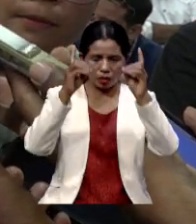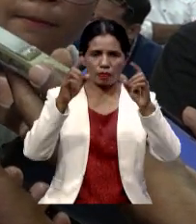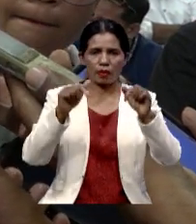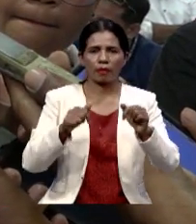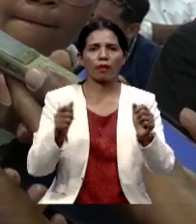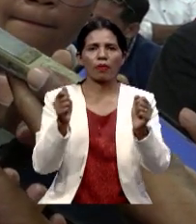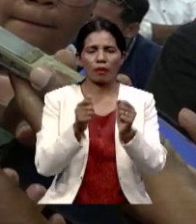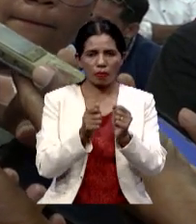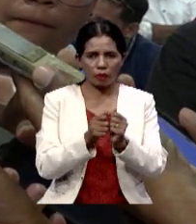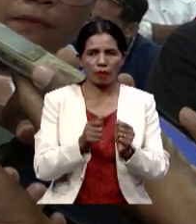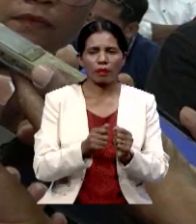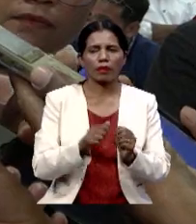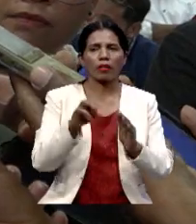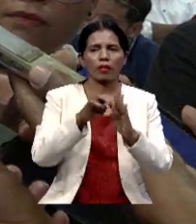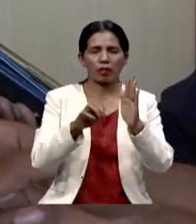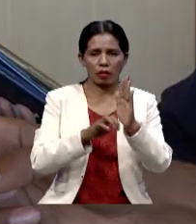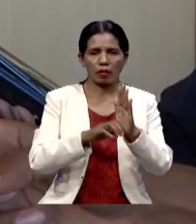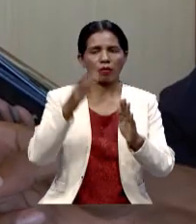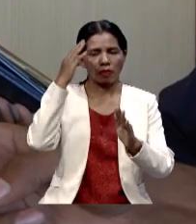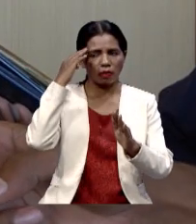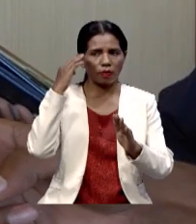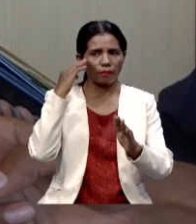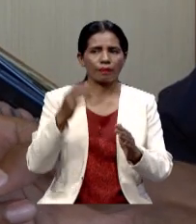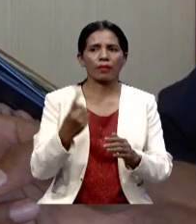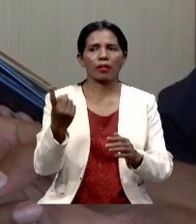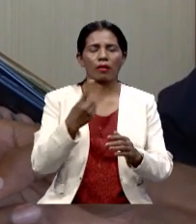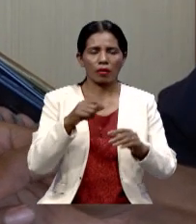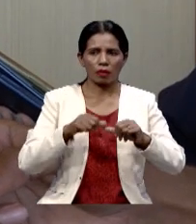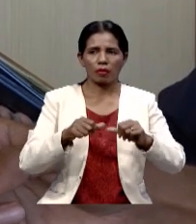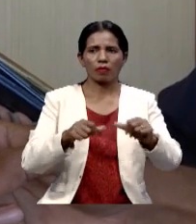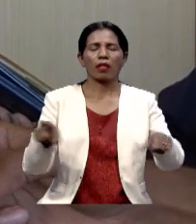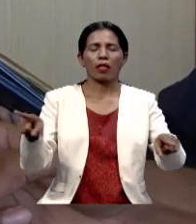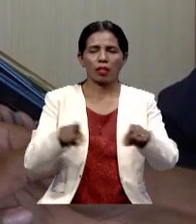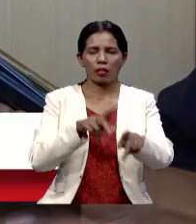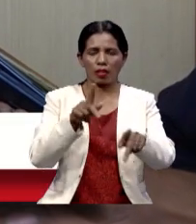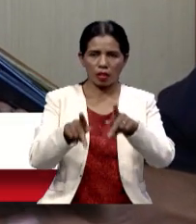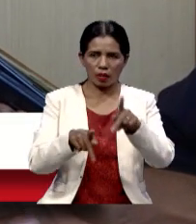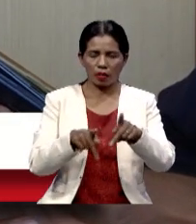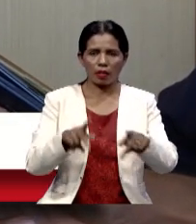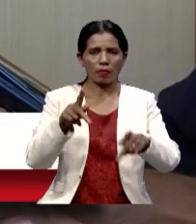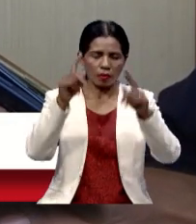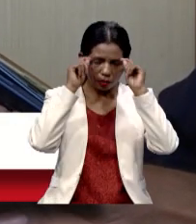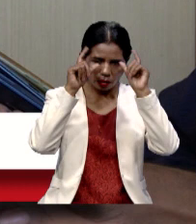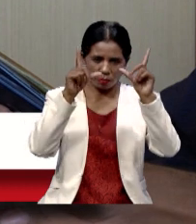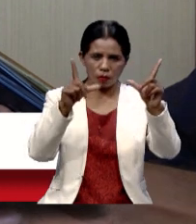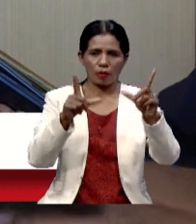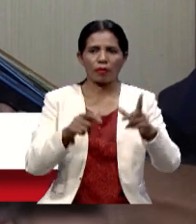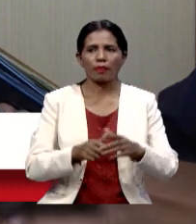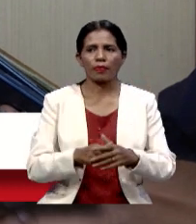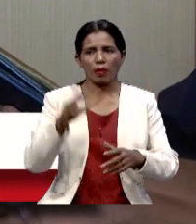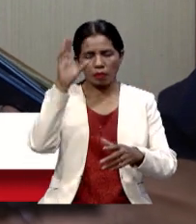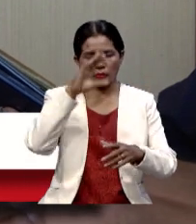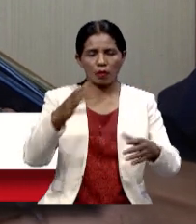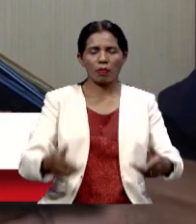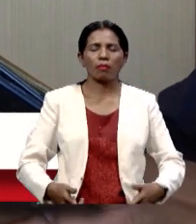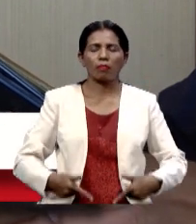ho estado Korea. Ena patin kontu nu hansa sidara une hansa sidara un timor wane be maka buka mori se